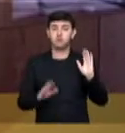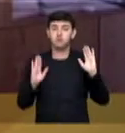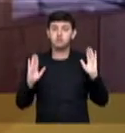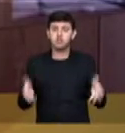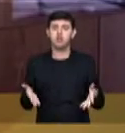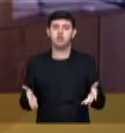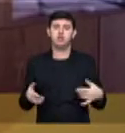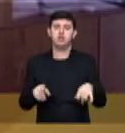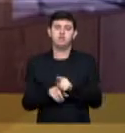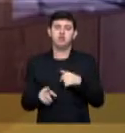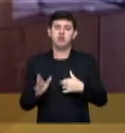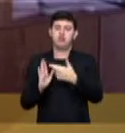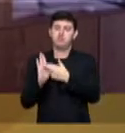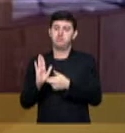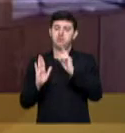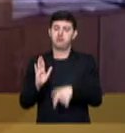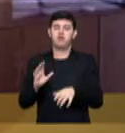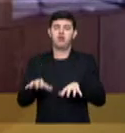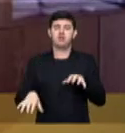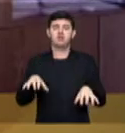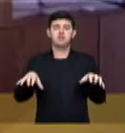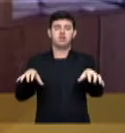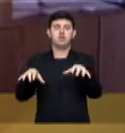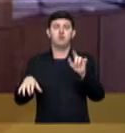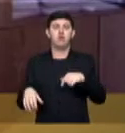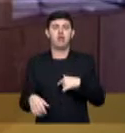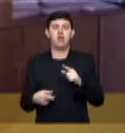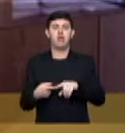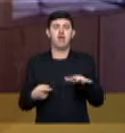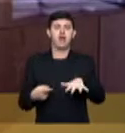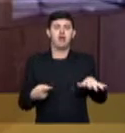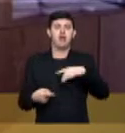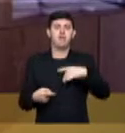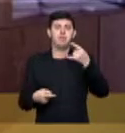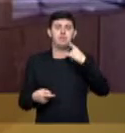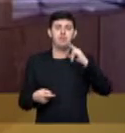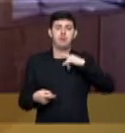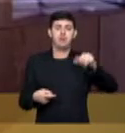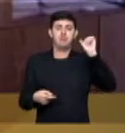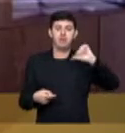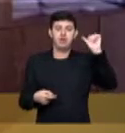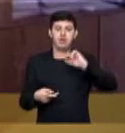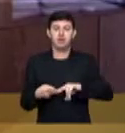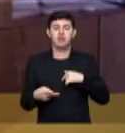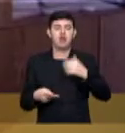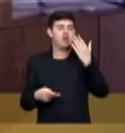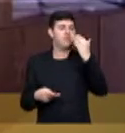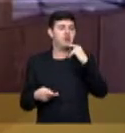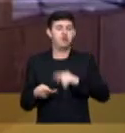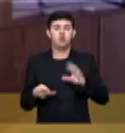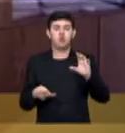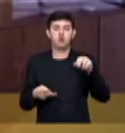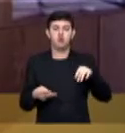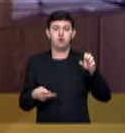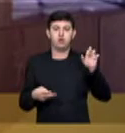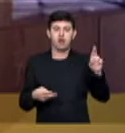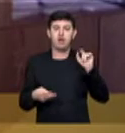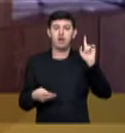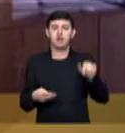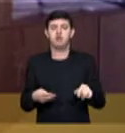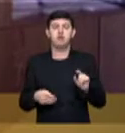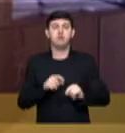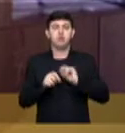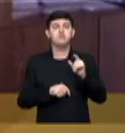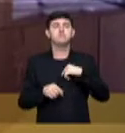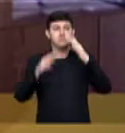uma autorregulamentação de vários setores, setores de bebidas, setores de alimentos, o CONAR, Conselho Nacional de Autorregulamentação Publicitária, que tem funcionado muito